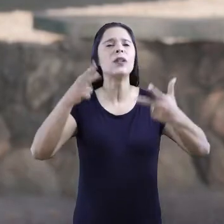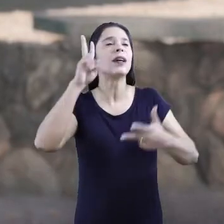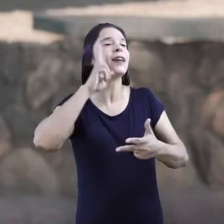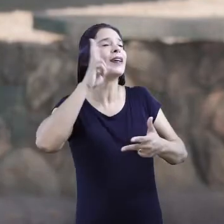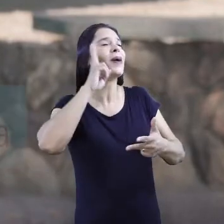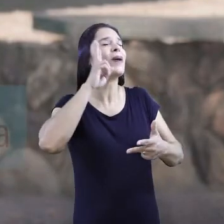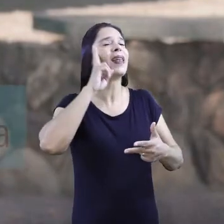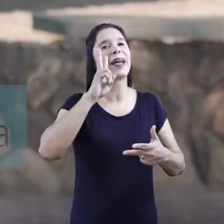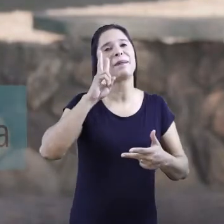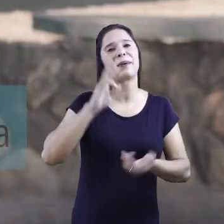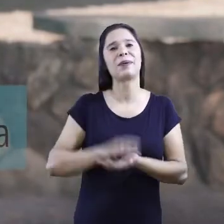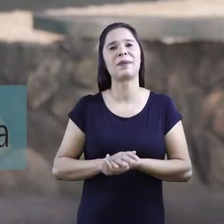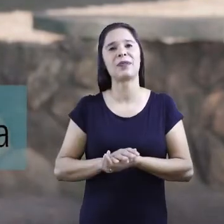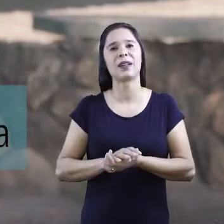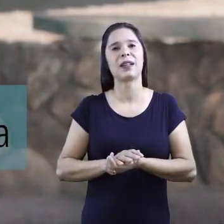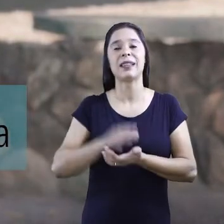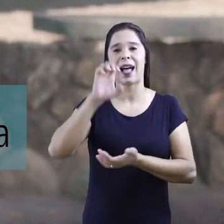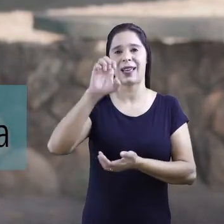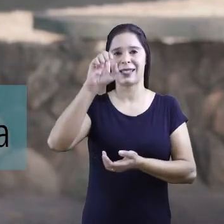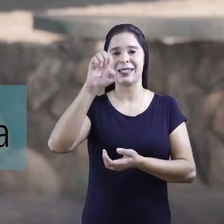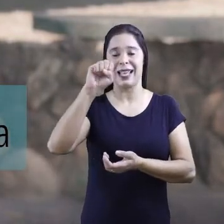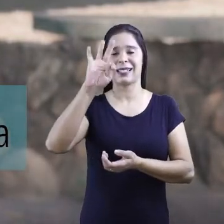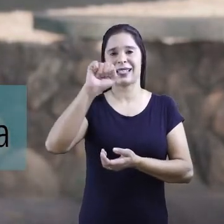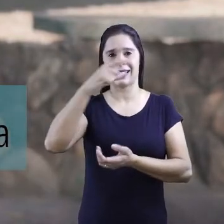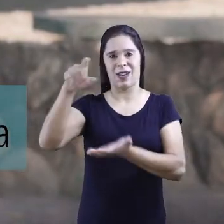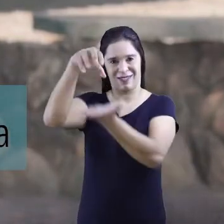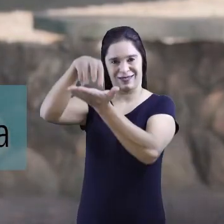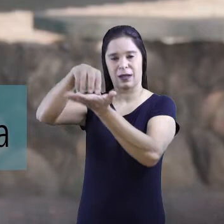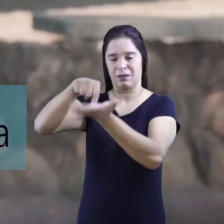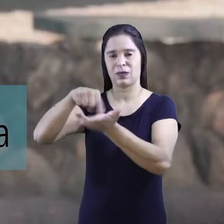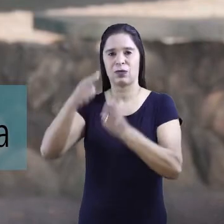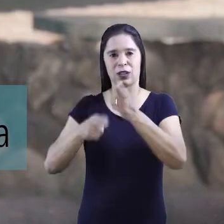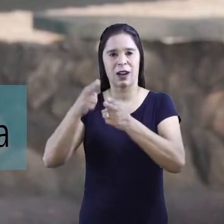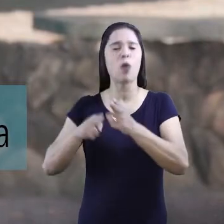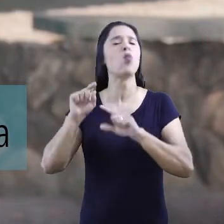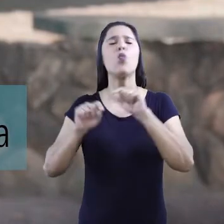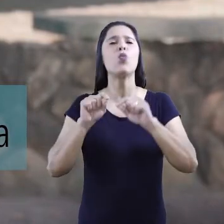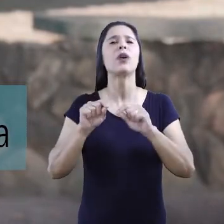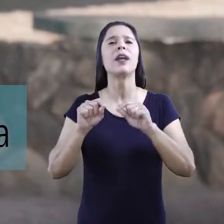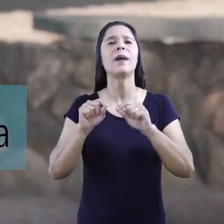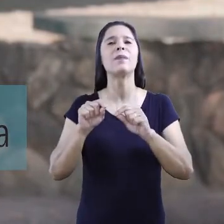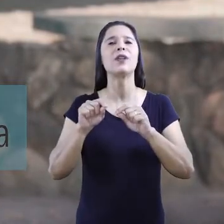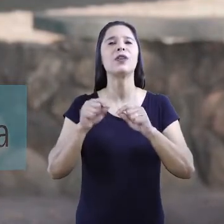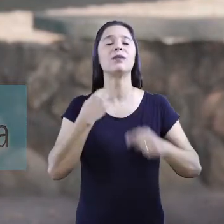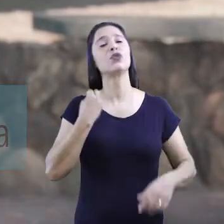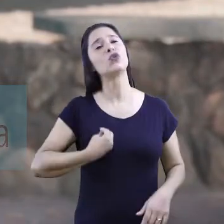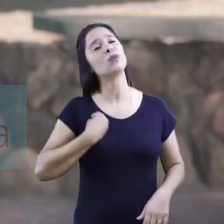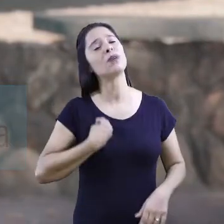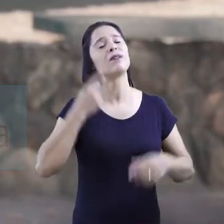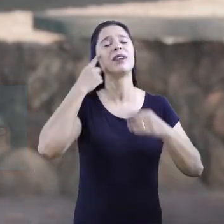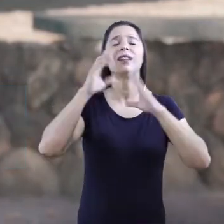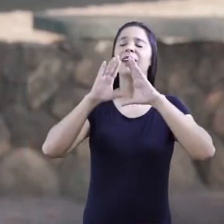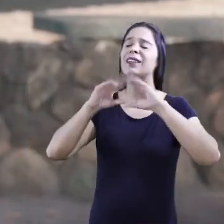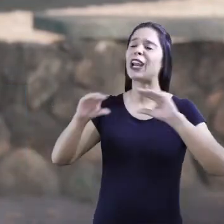a primeira coisa que vem à minha cabeça quando eu lembro da estação, a primeira coisa que eu me lembro é